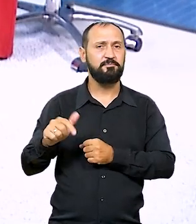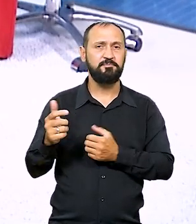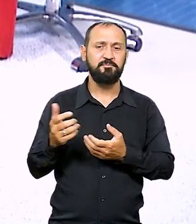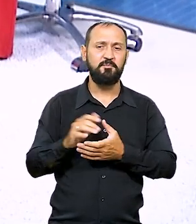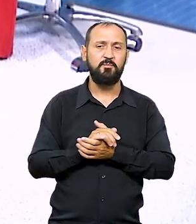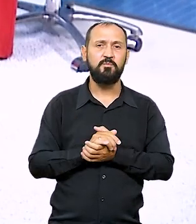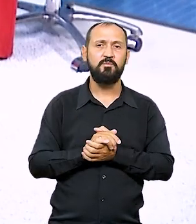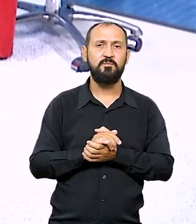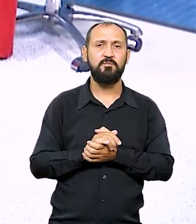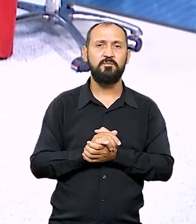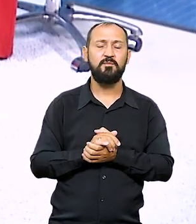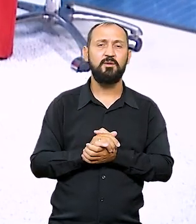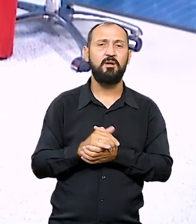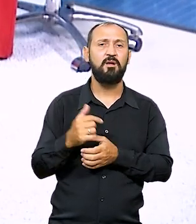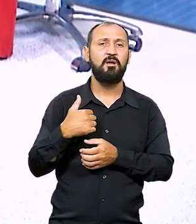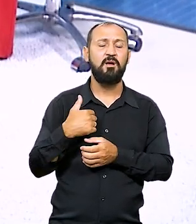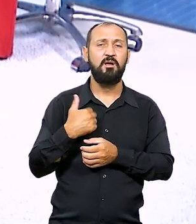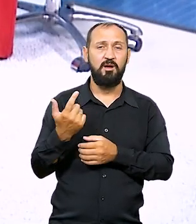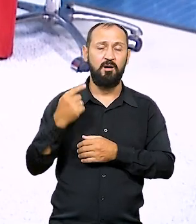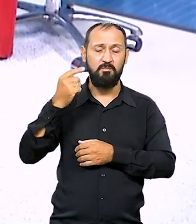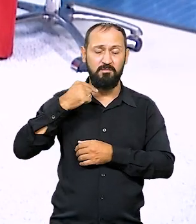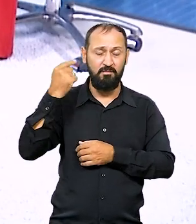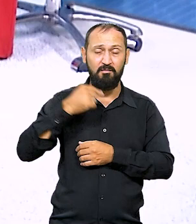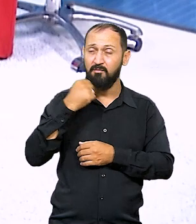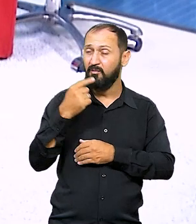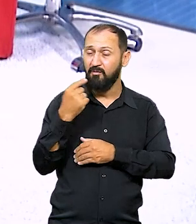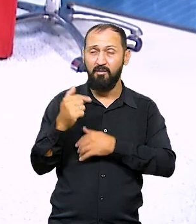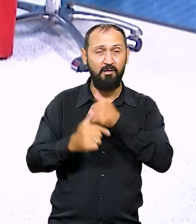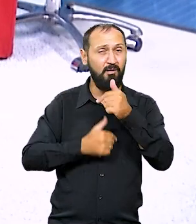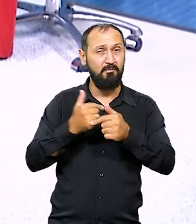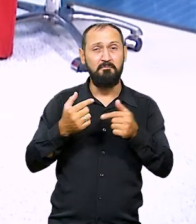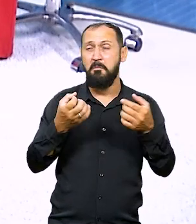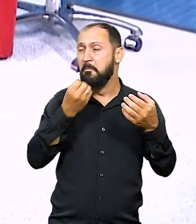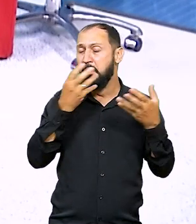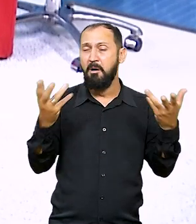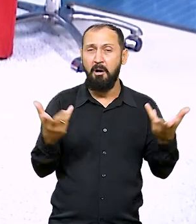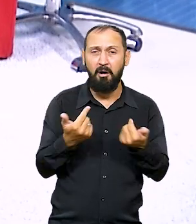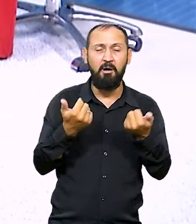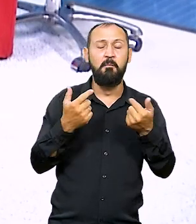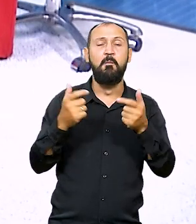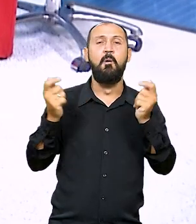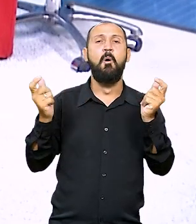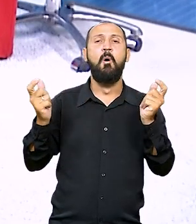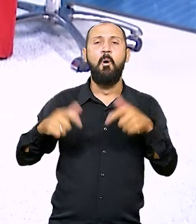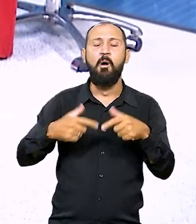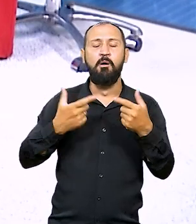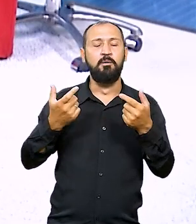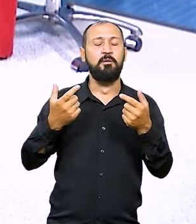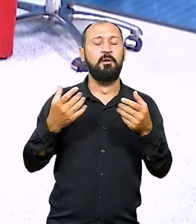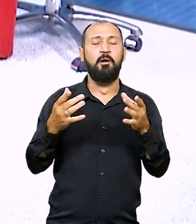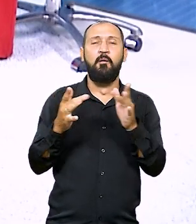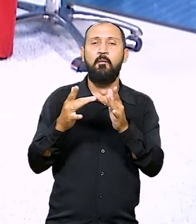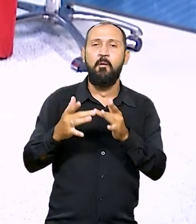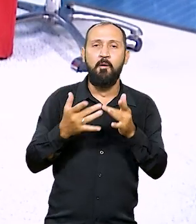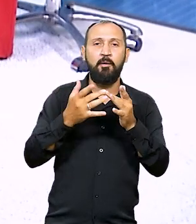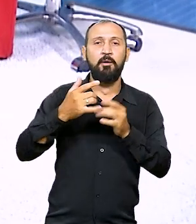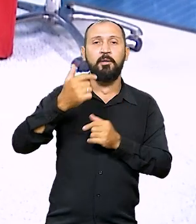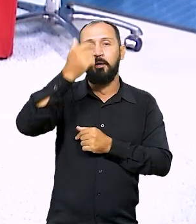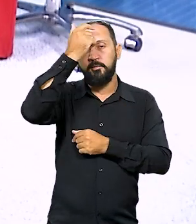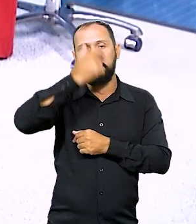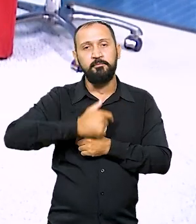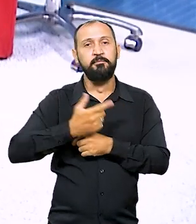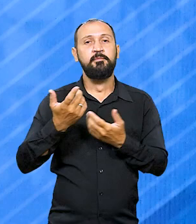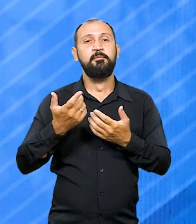quebradas. Aquilo não deixa o advogado atuar da melhor maneira possível, porque você atuando num local sem conforto,